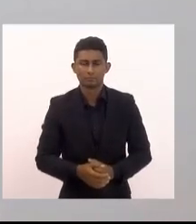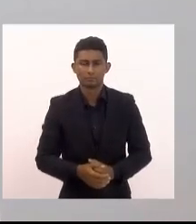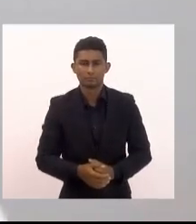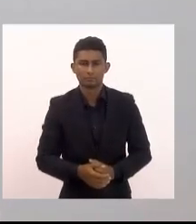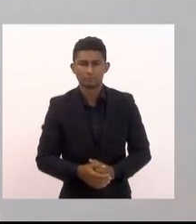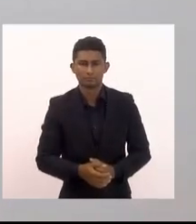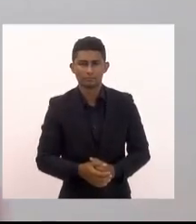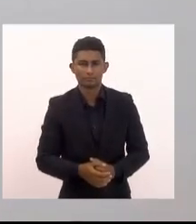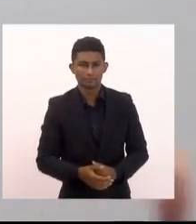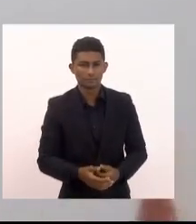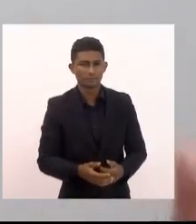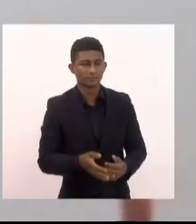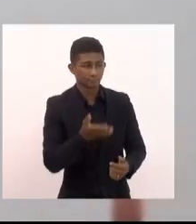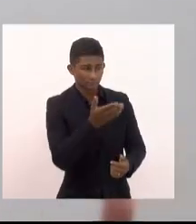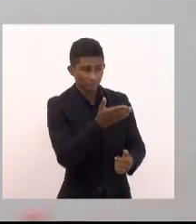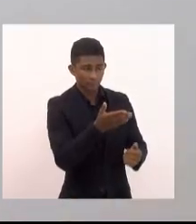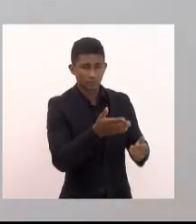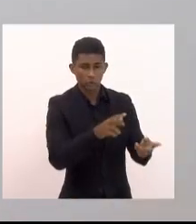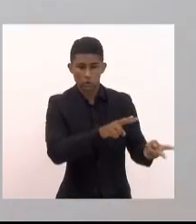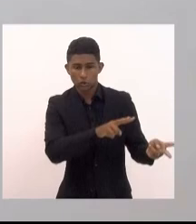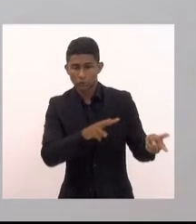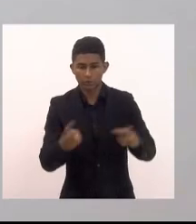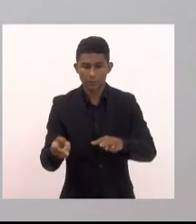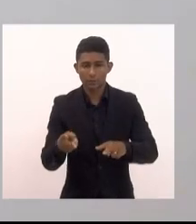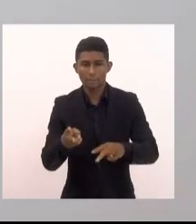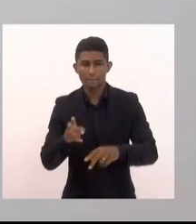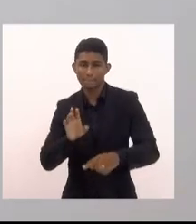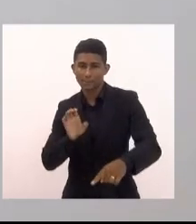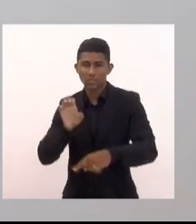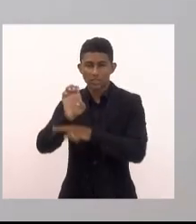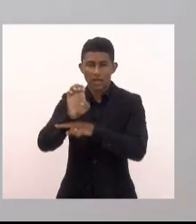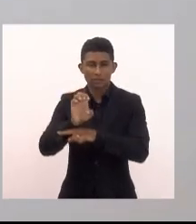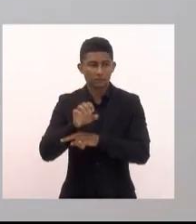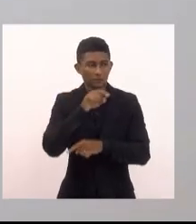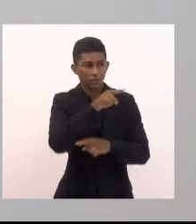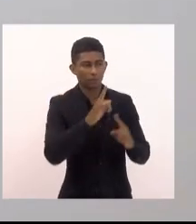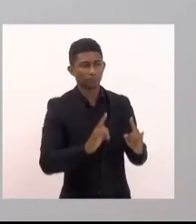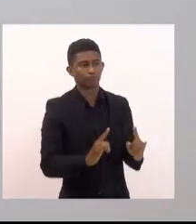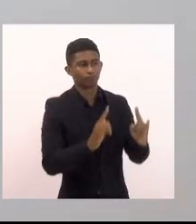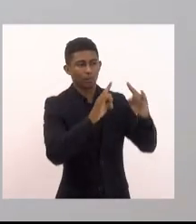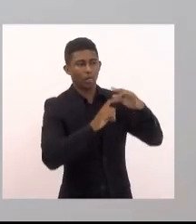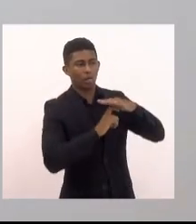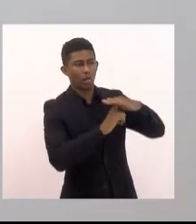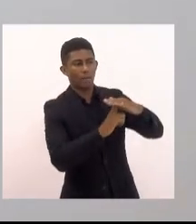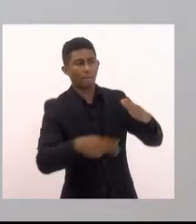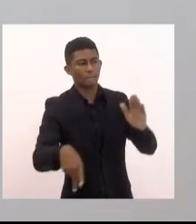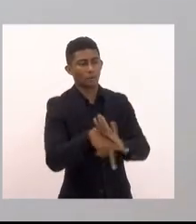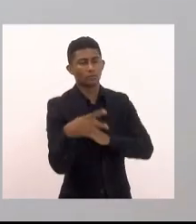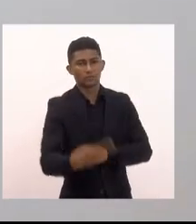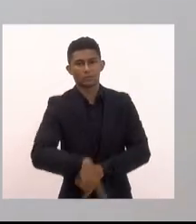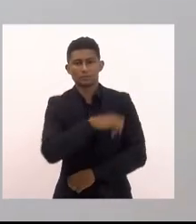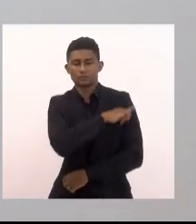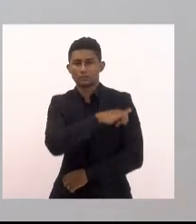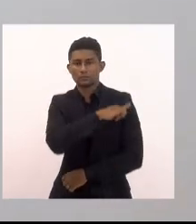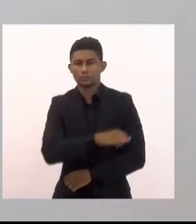ser transferido para o patrimônio estadual como imóvel do Estado do Rio de Janeiro. Então,